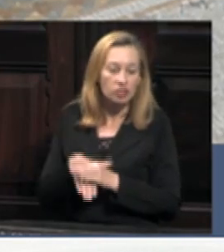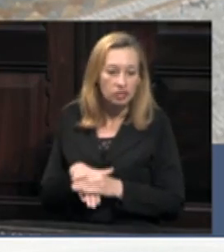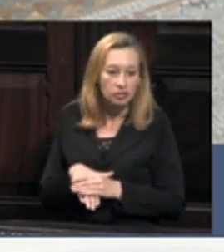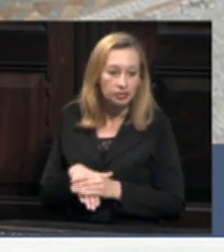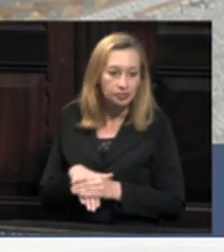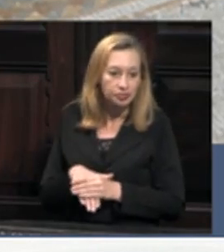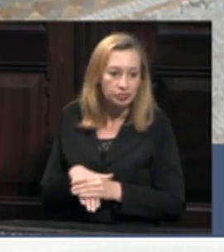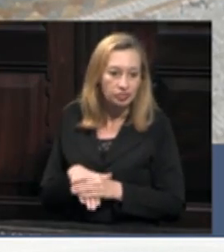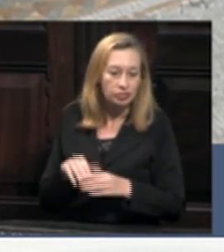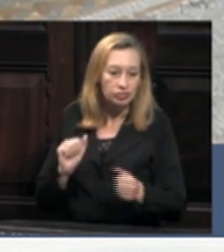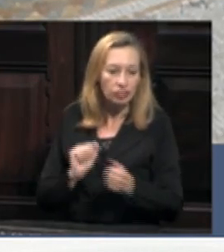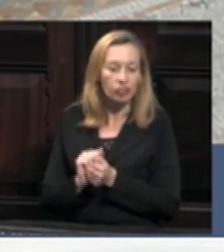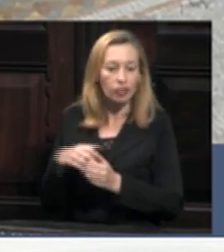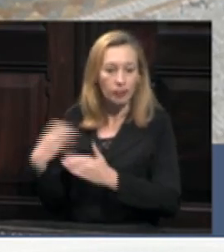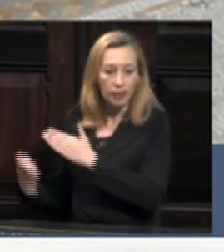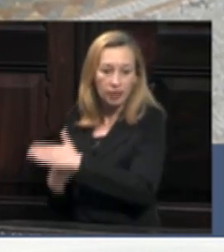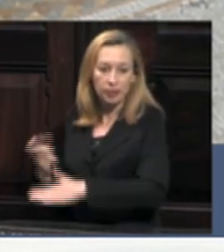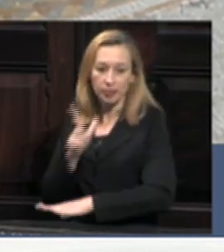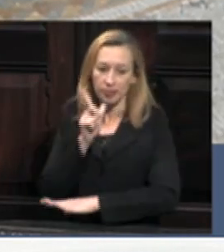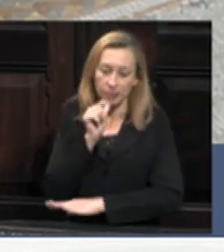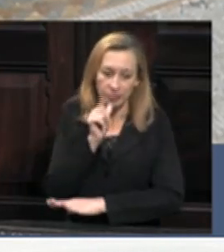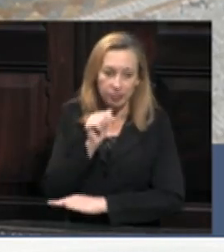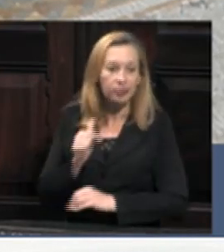a SEDAI dessa